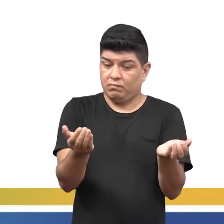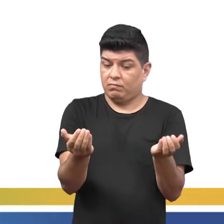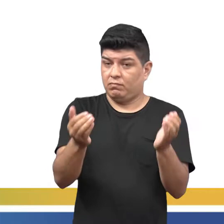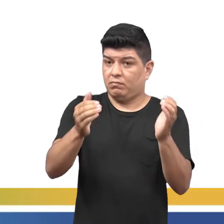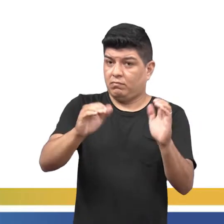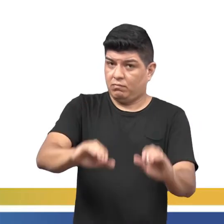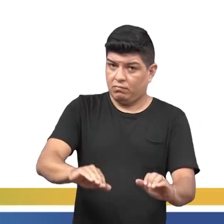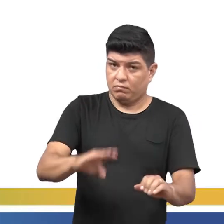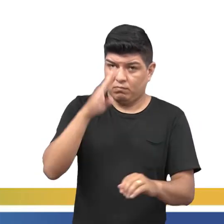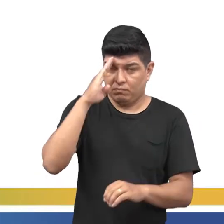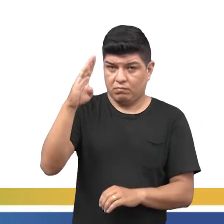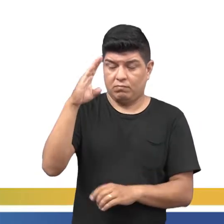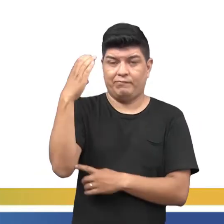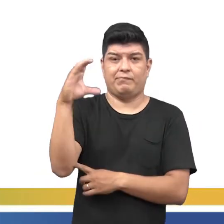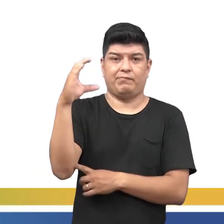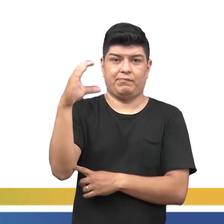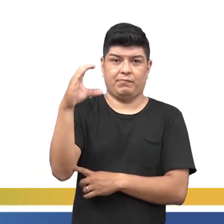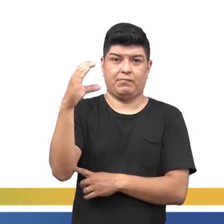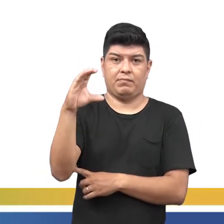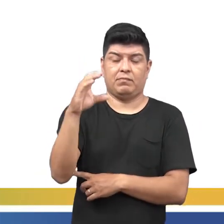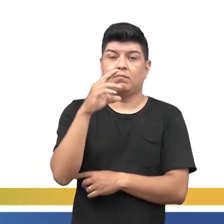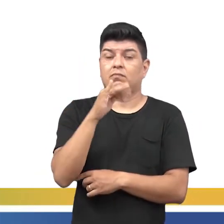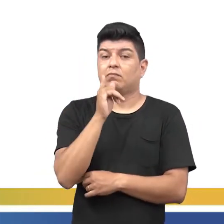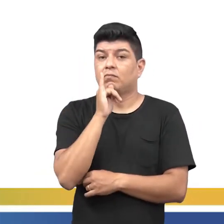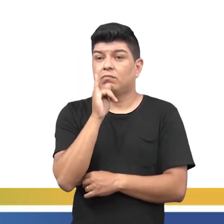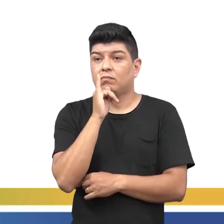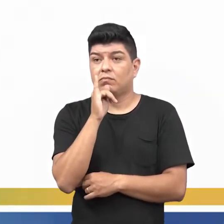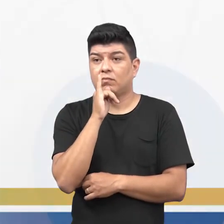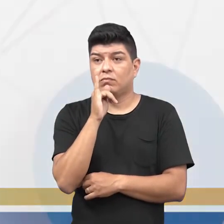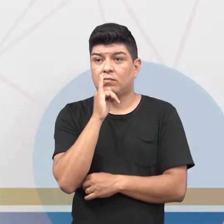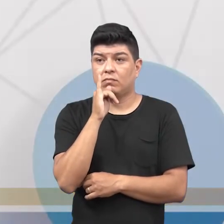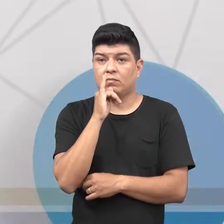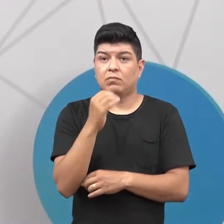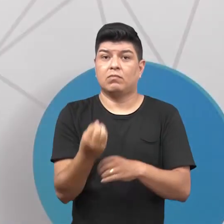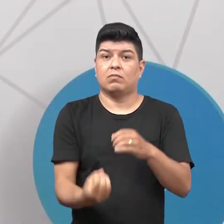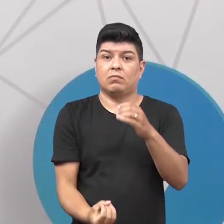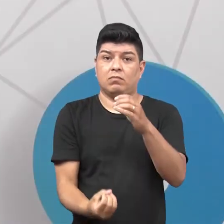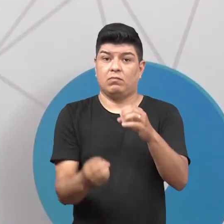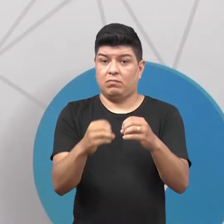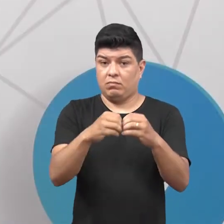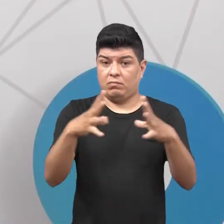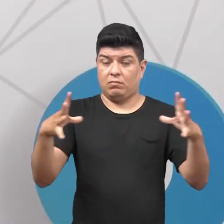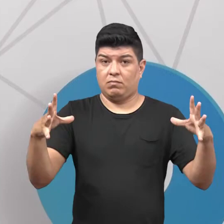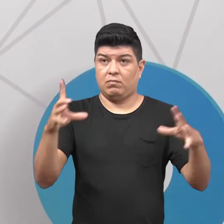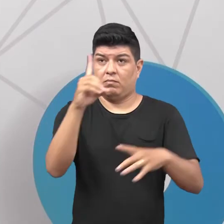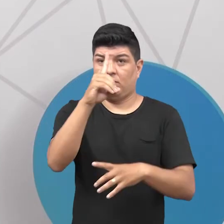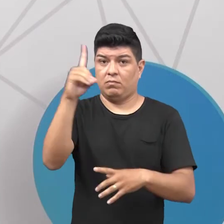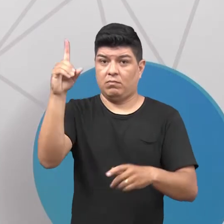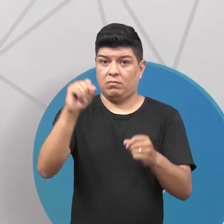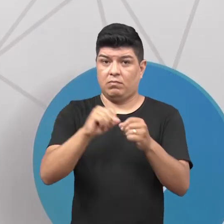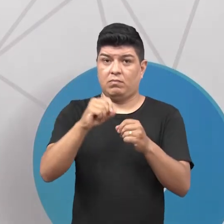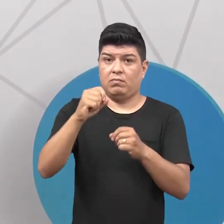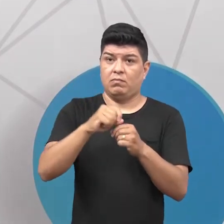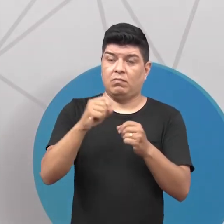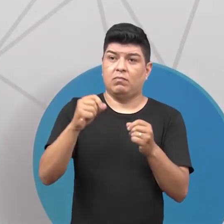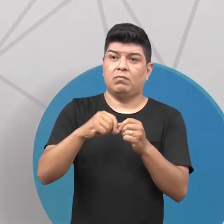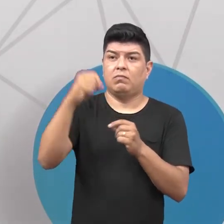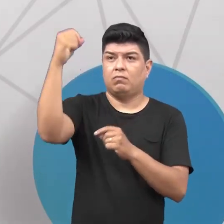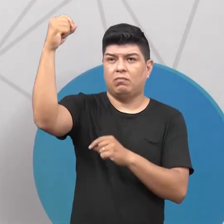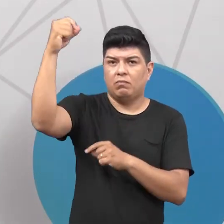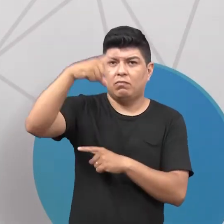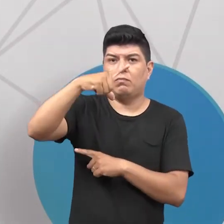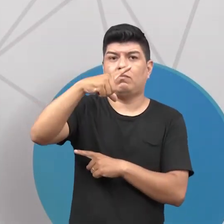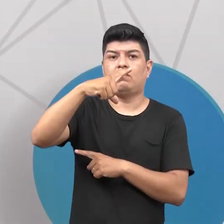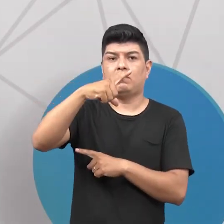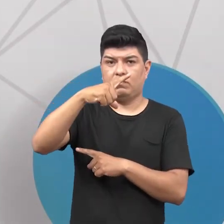ter esse fundamento. Então, por exemplo, você pega o mito da criação. No primeiro dia, Deus fez a luz. Beleza, houve uma tarde, houve uma